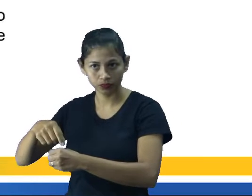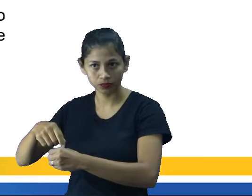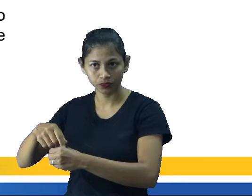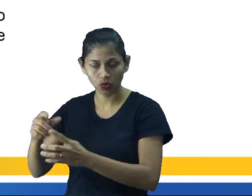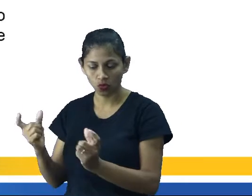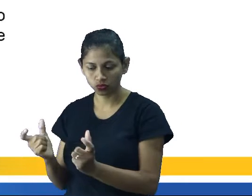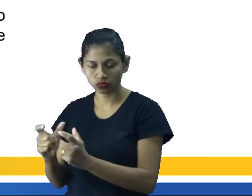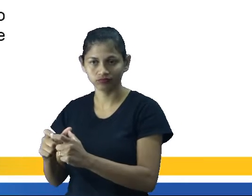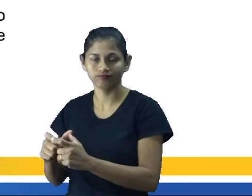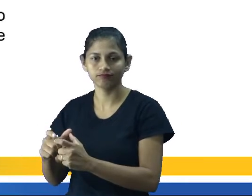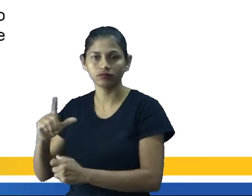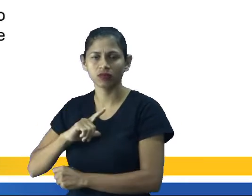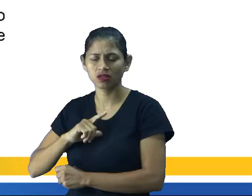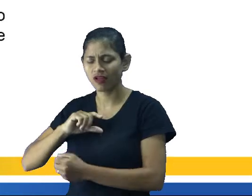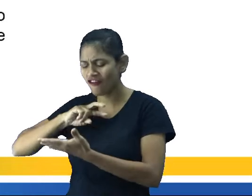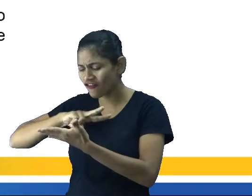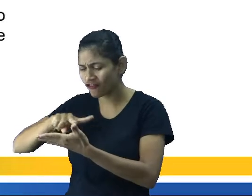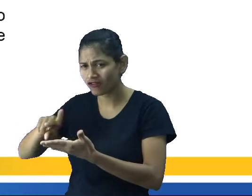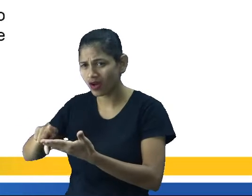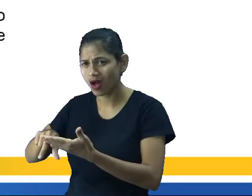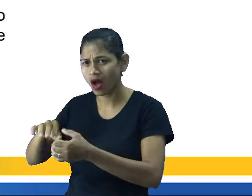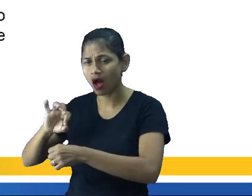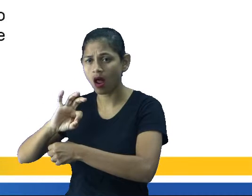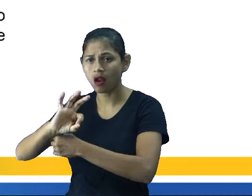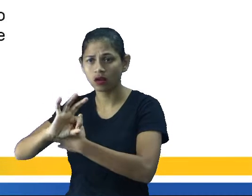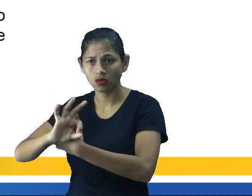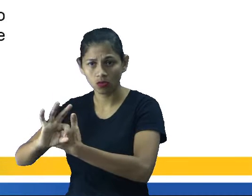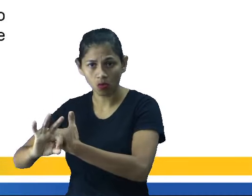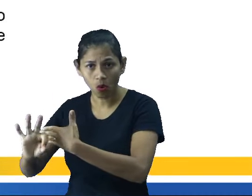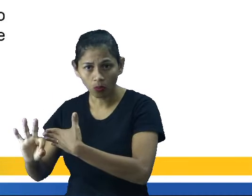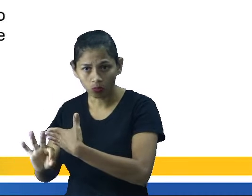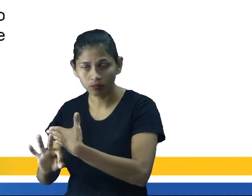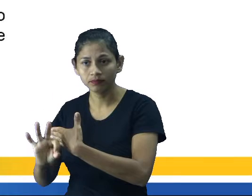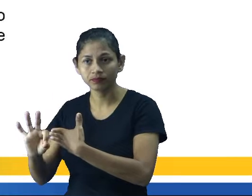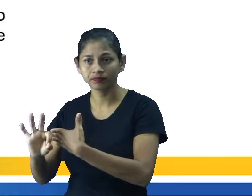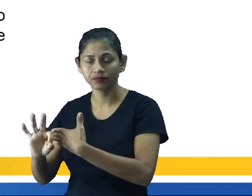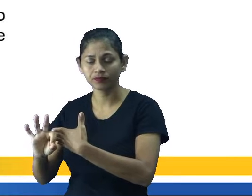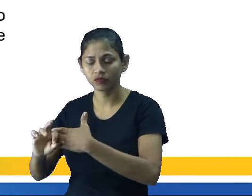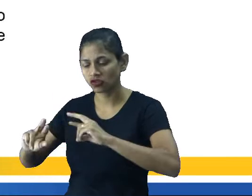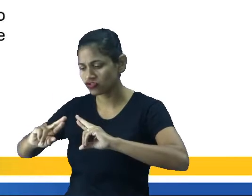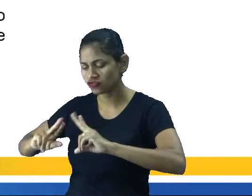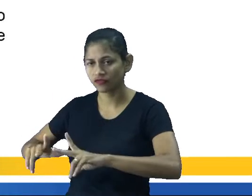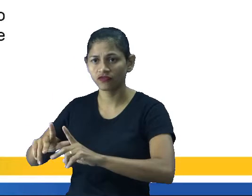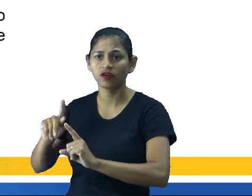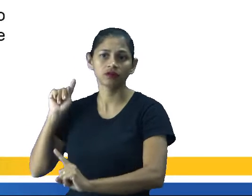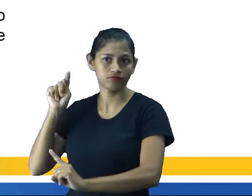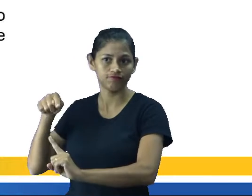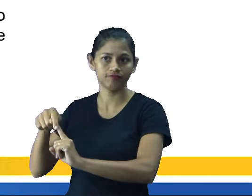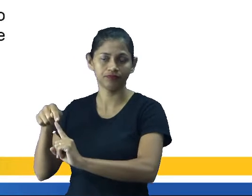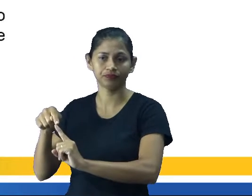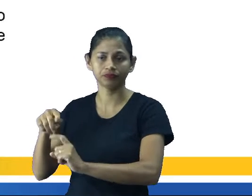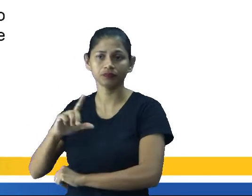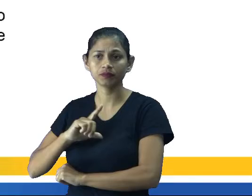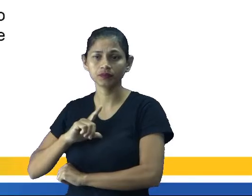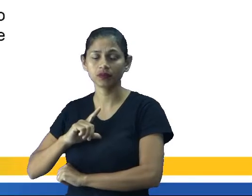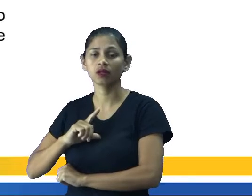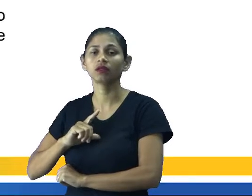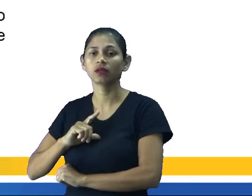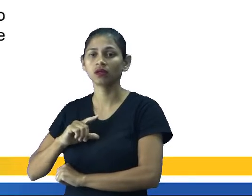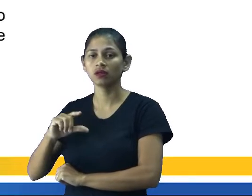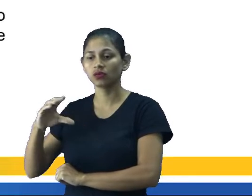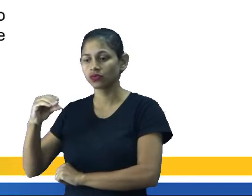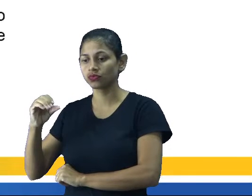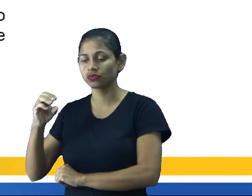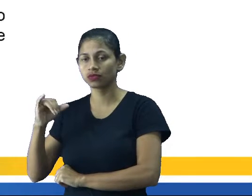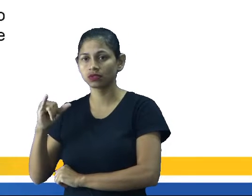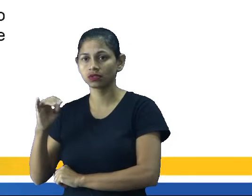Possui diversas organelas membranosas que apresentam as mais diversas funções. Existe a presença de citoesqueleto. São